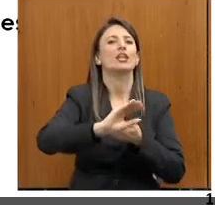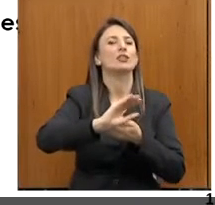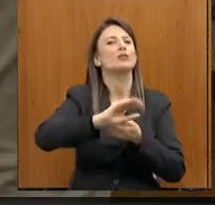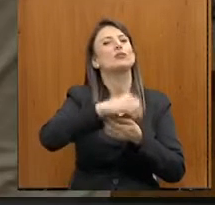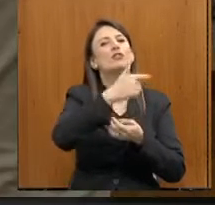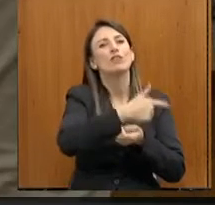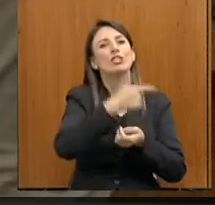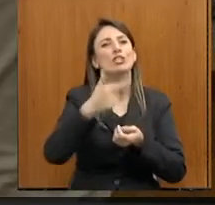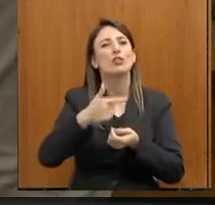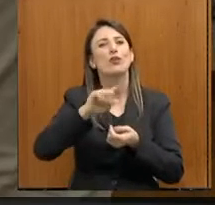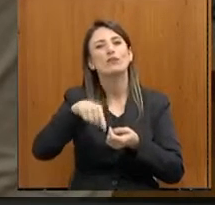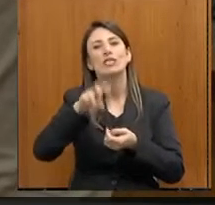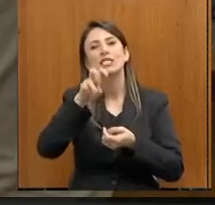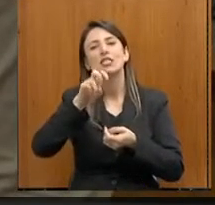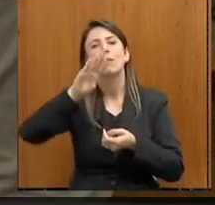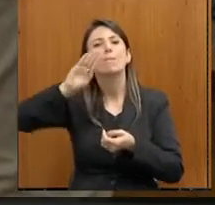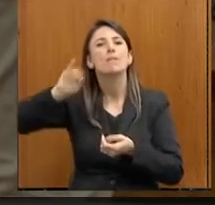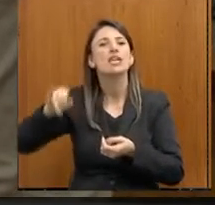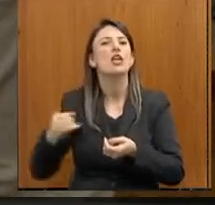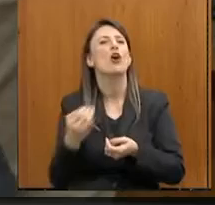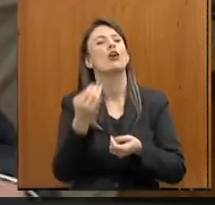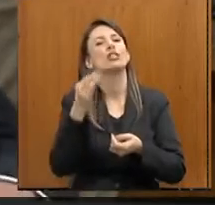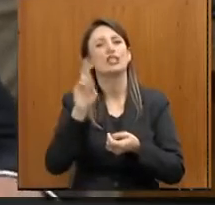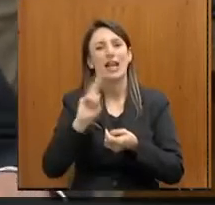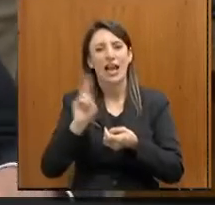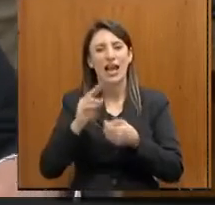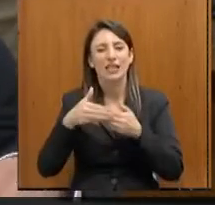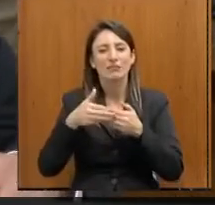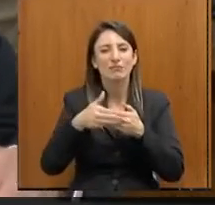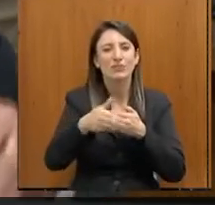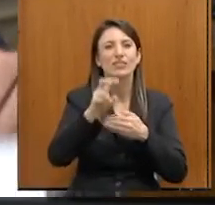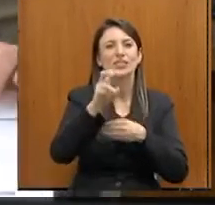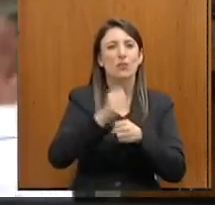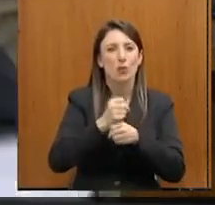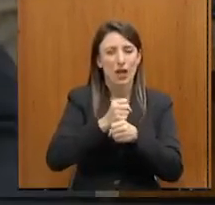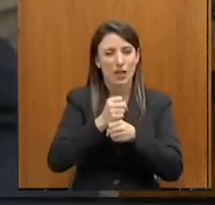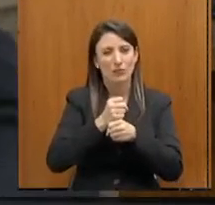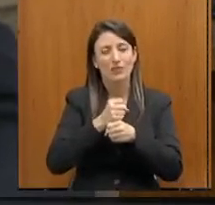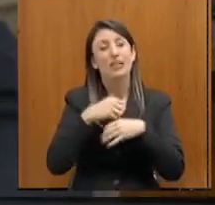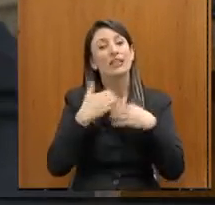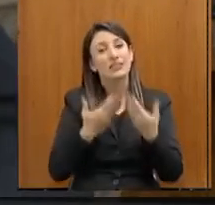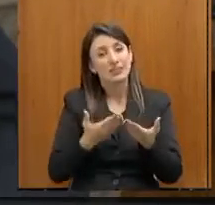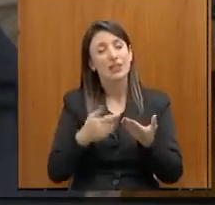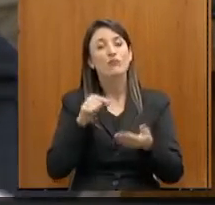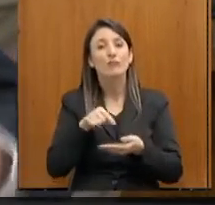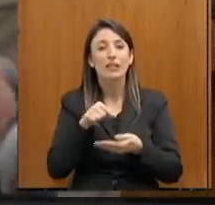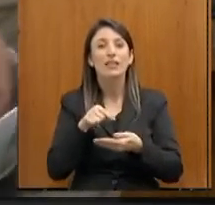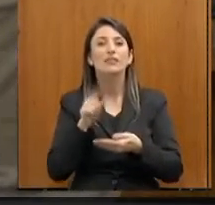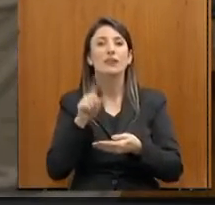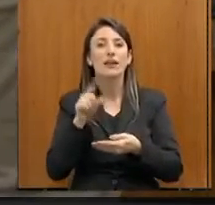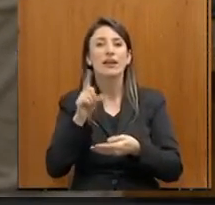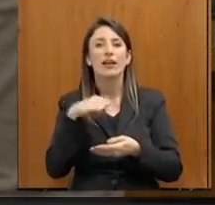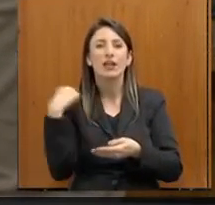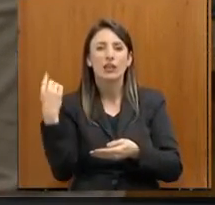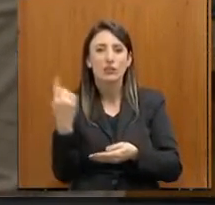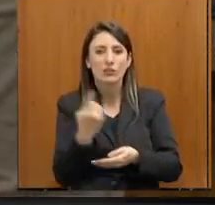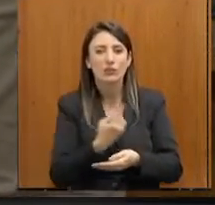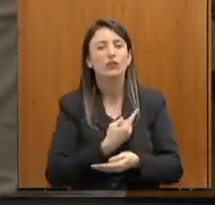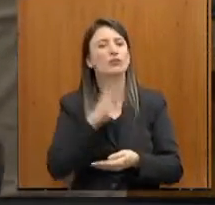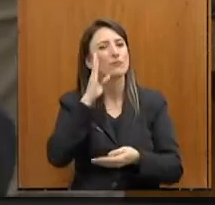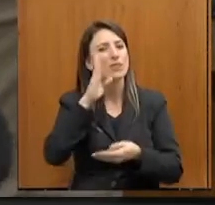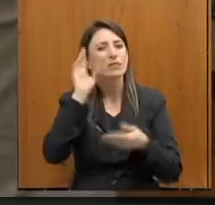bilhões de reais nos próximos cinco anos então esta assim eu diria que é a nossa grande